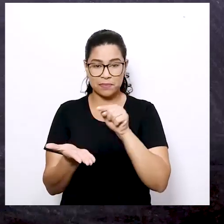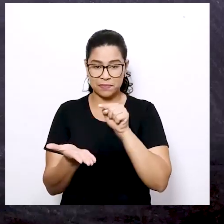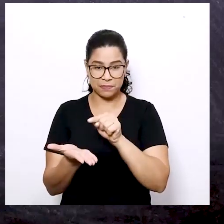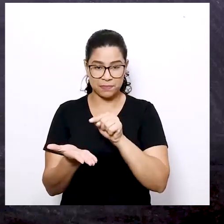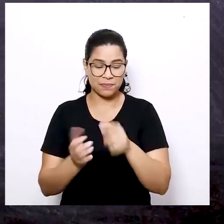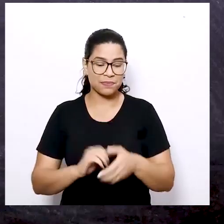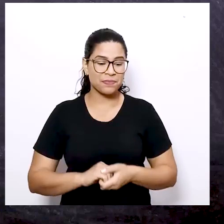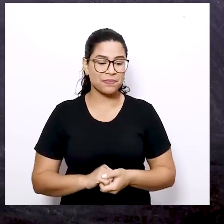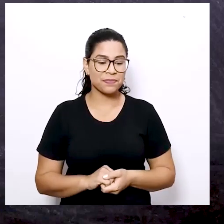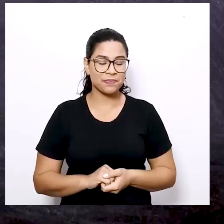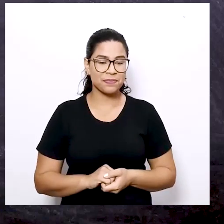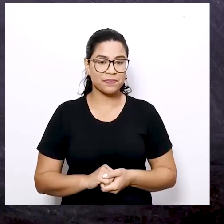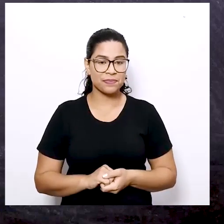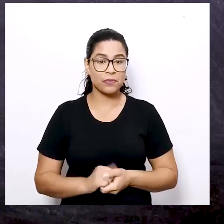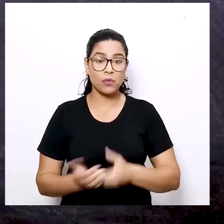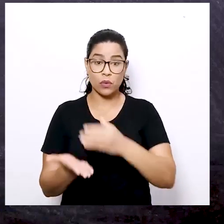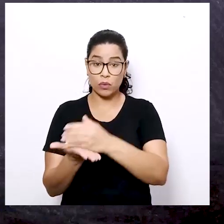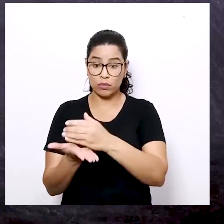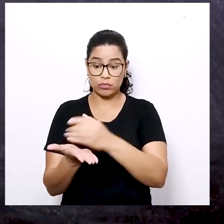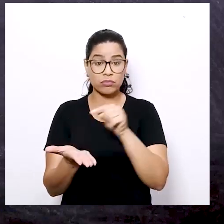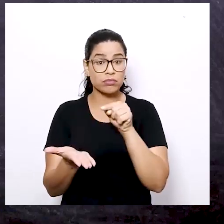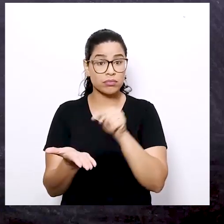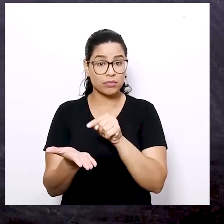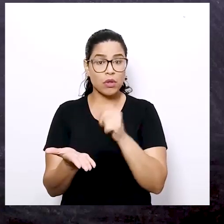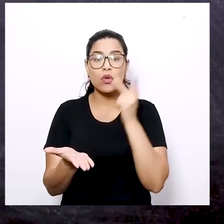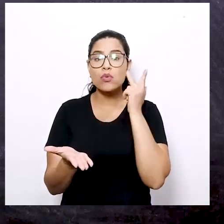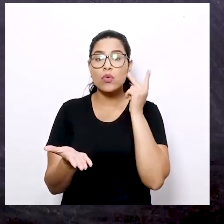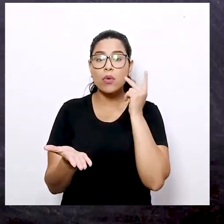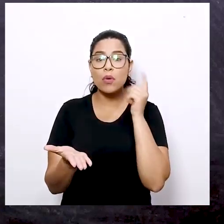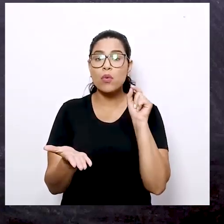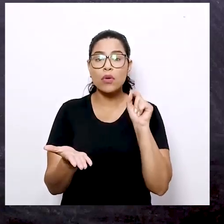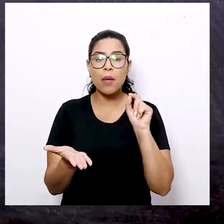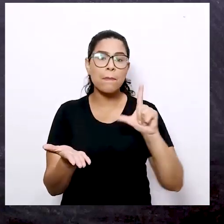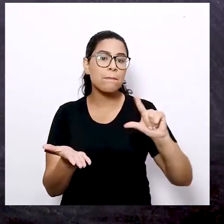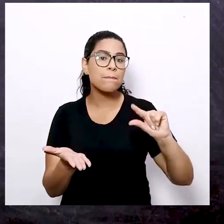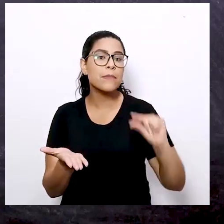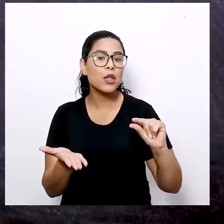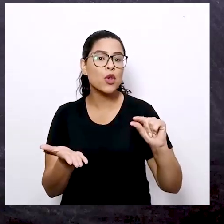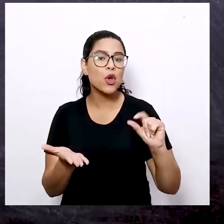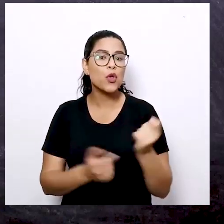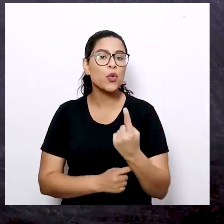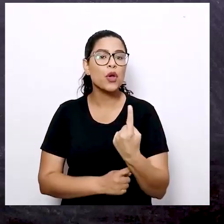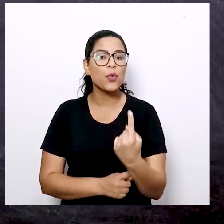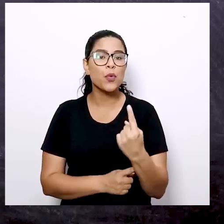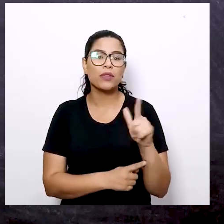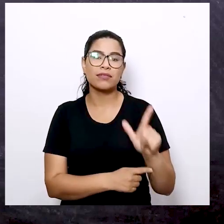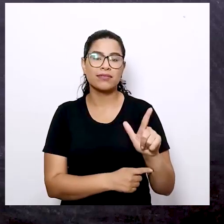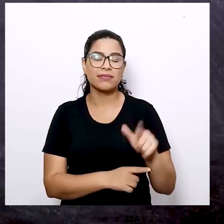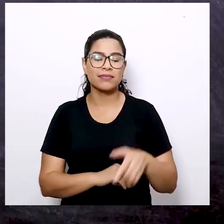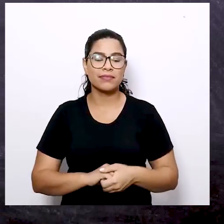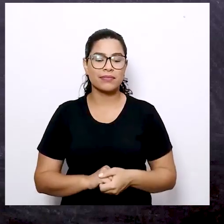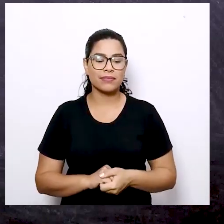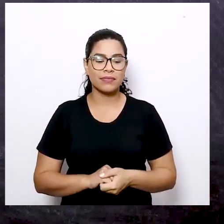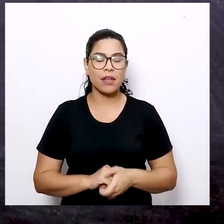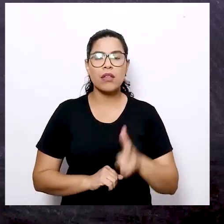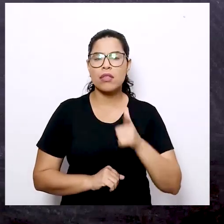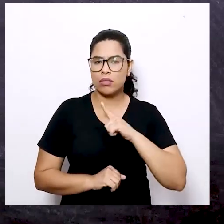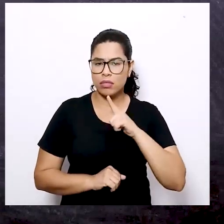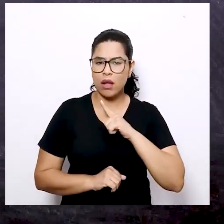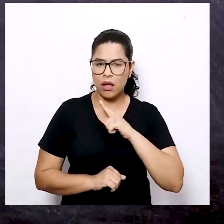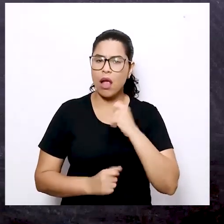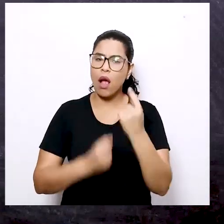copos. Os copos, eles são recipientes que normalmente são menores do que 1 litro. Existem